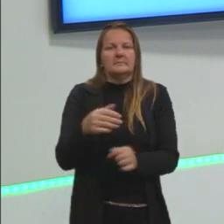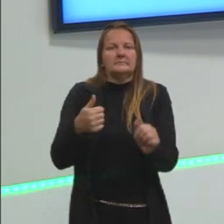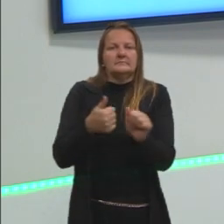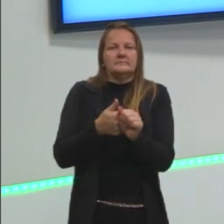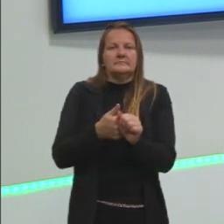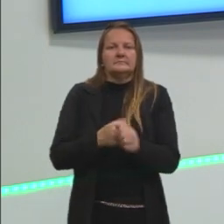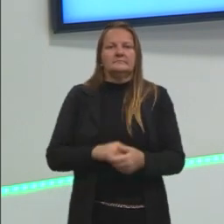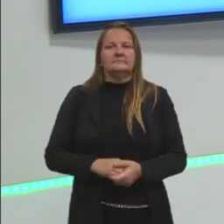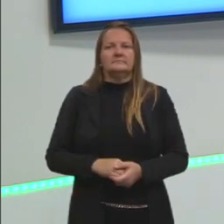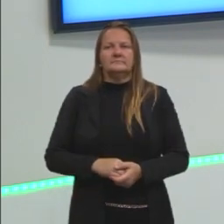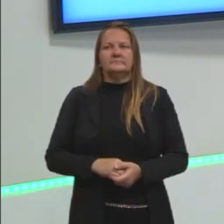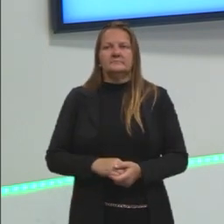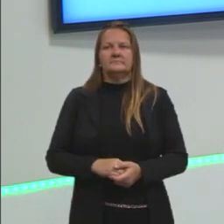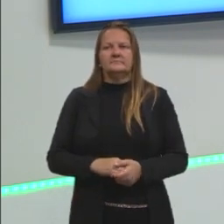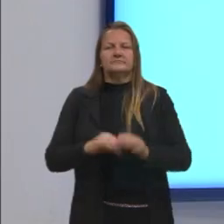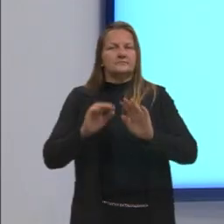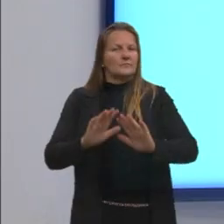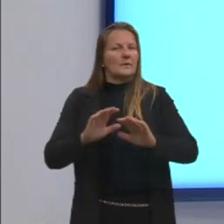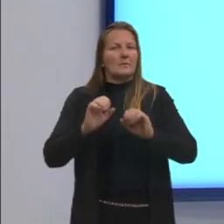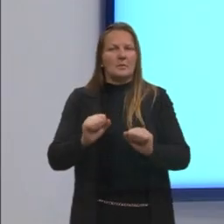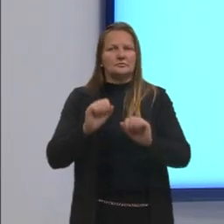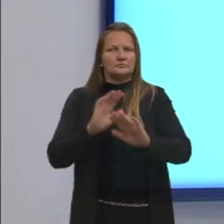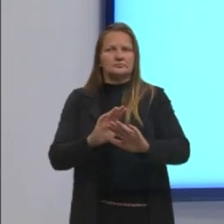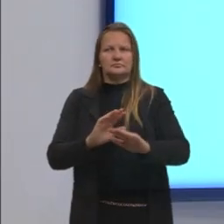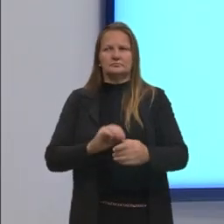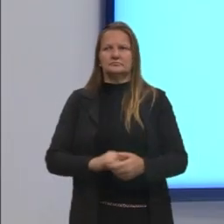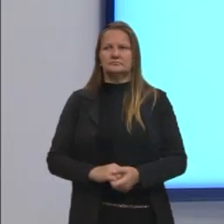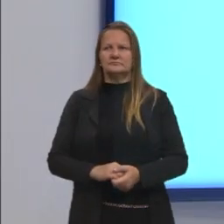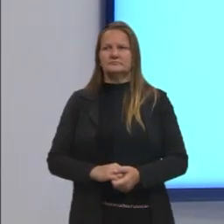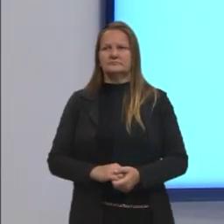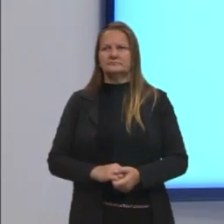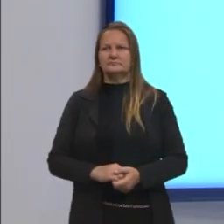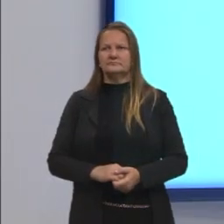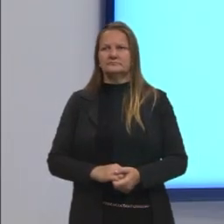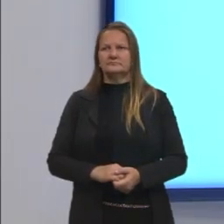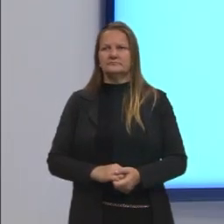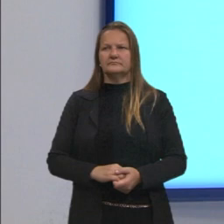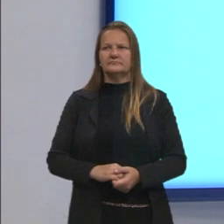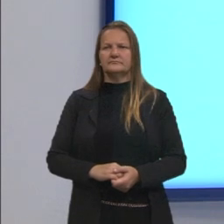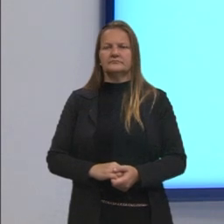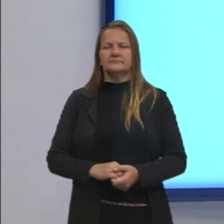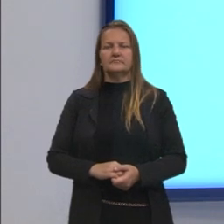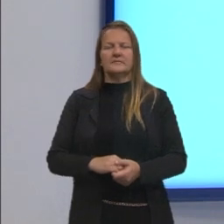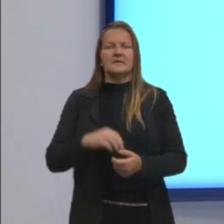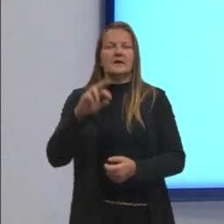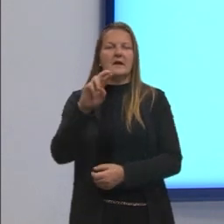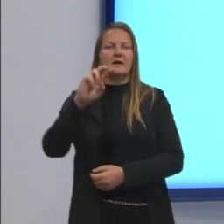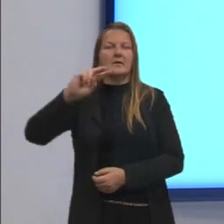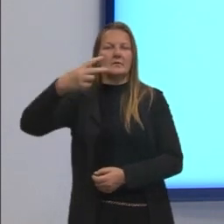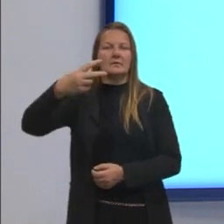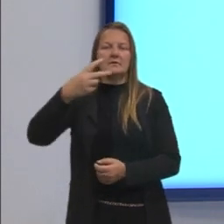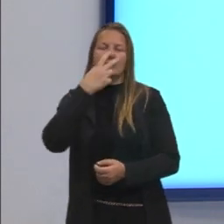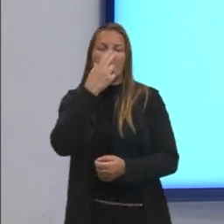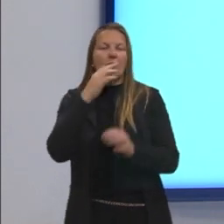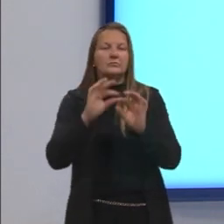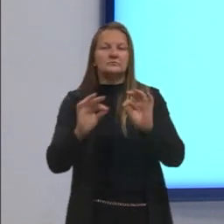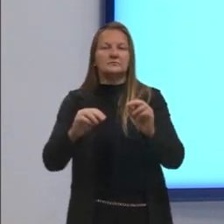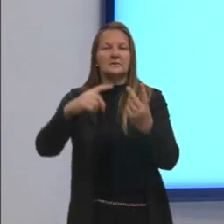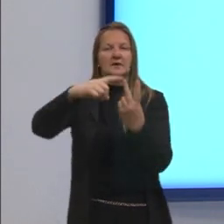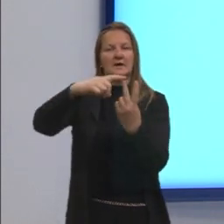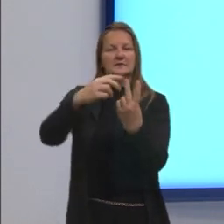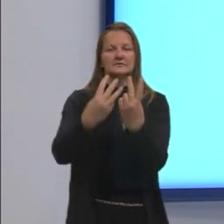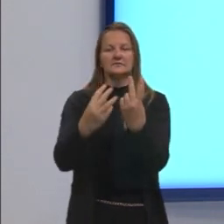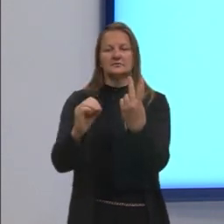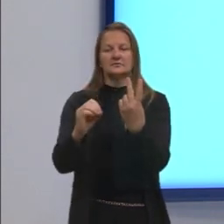simplesmente deixar raiz de 30 porque nesse caso aqui é o formato mais simplificado possível e